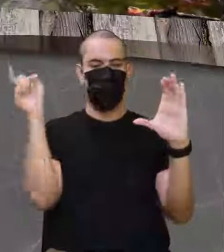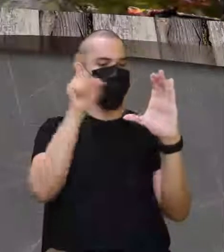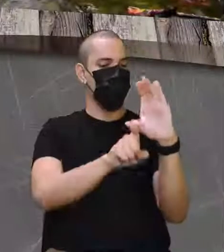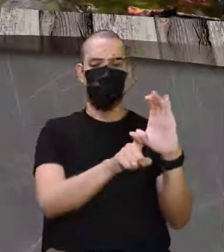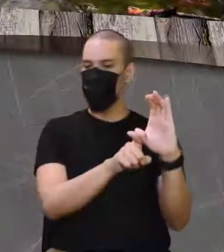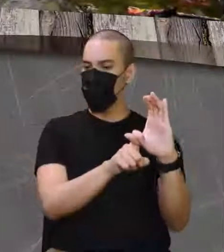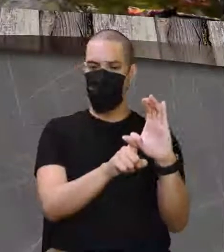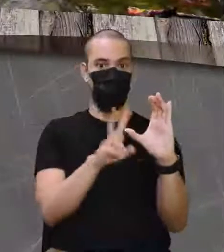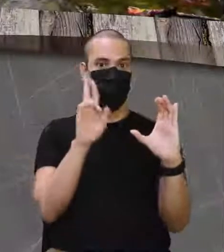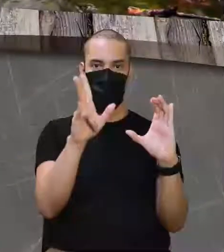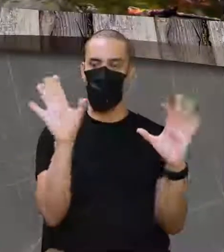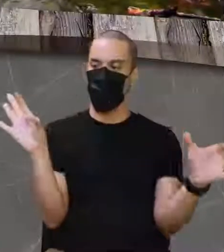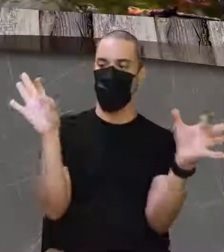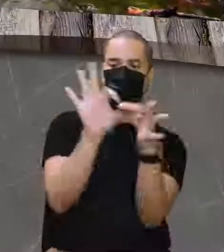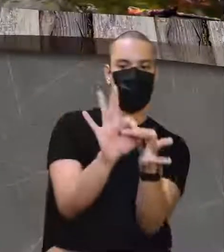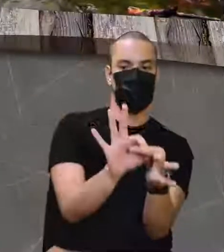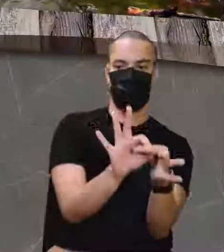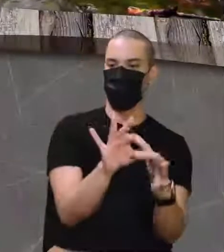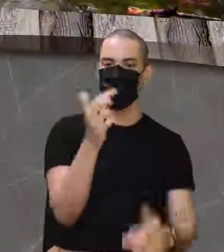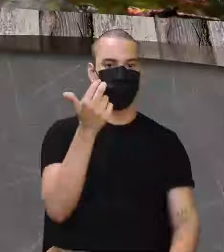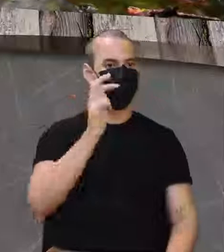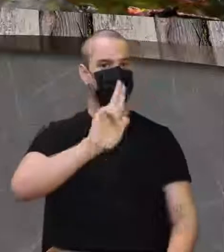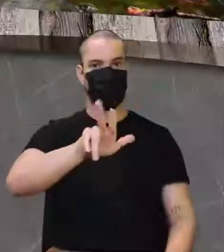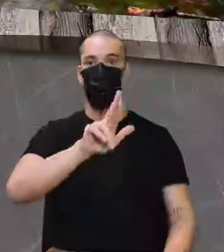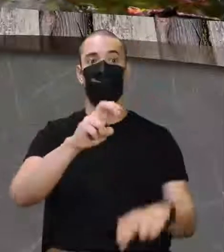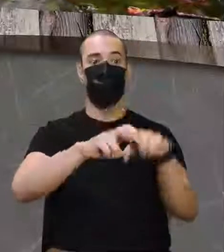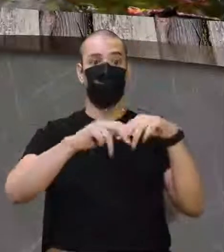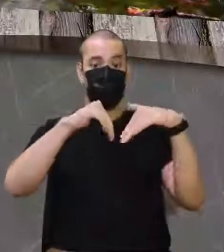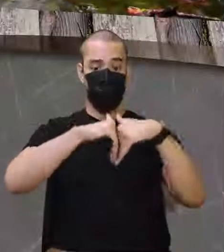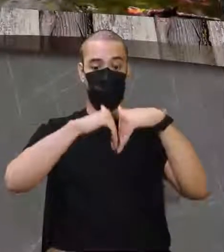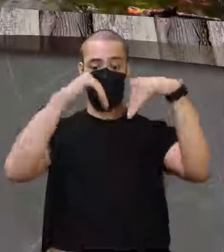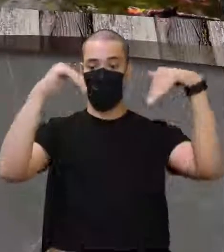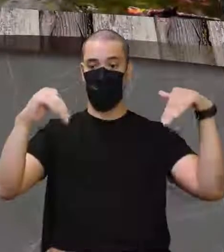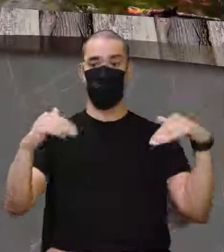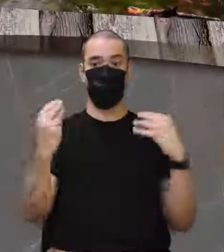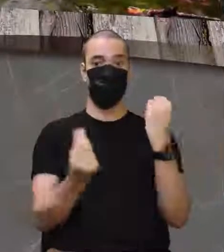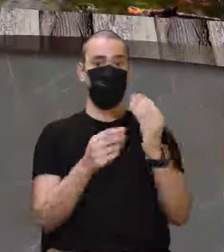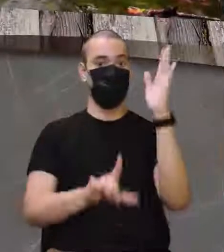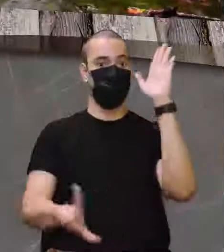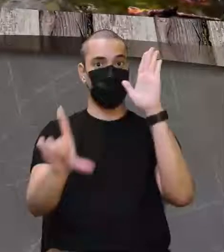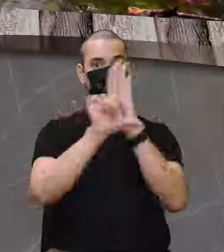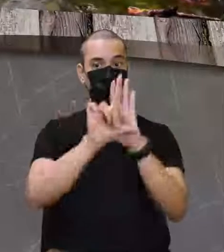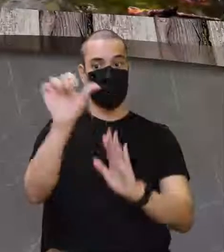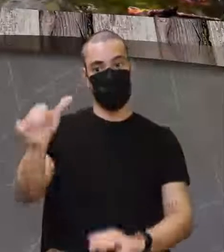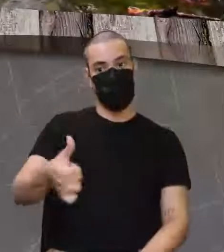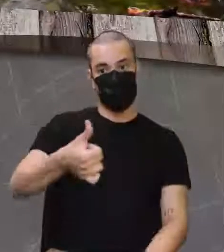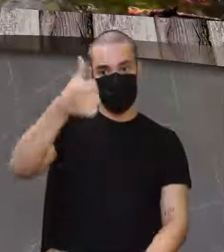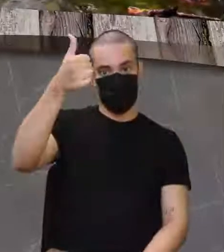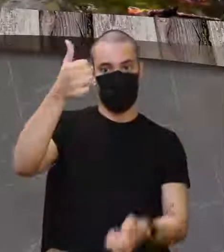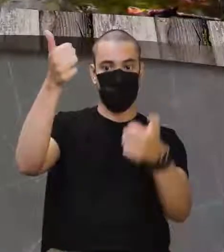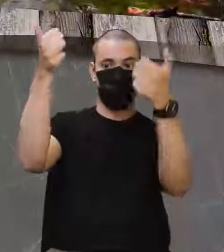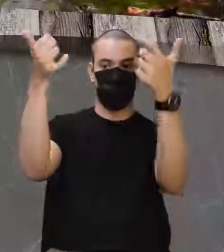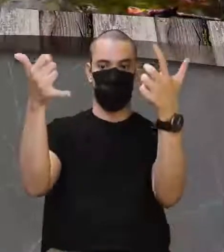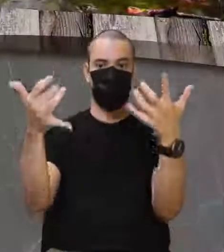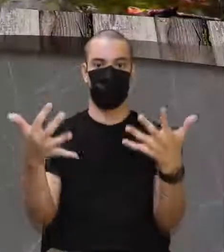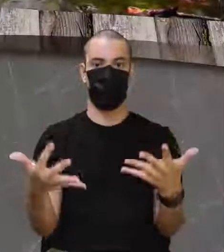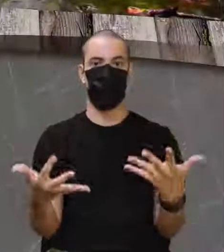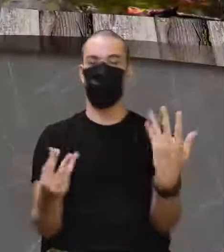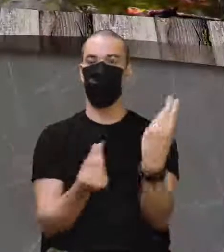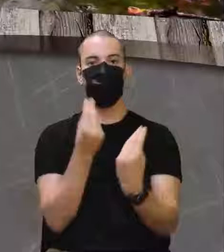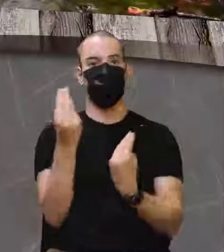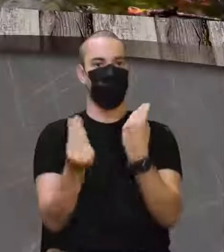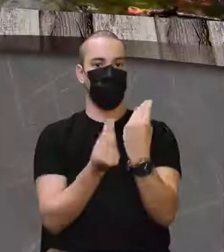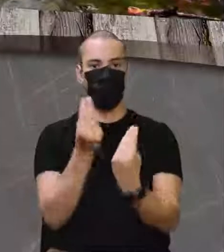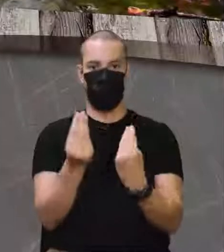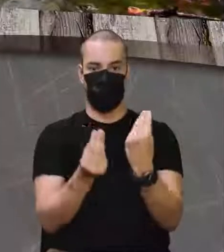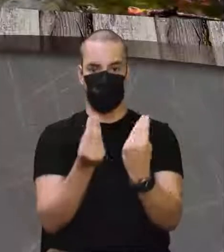dependendo, ela não está ligada à outra. Isso se separa, como diz na primeira lei, né? Isso se separa também,